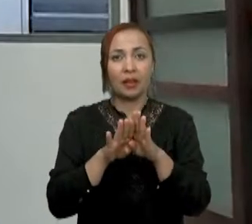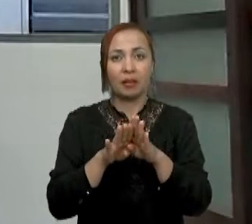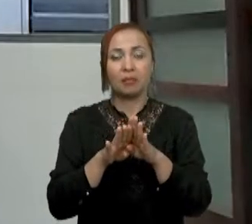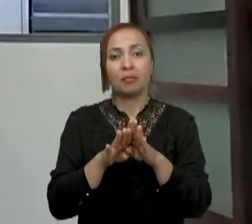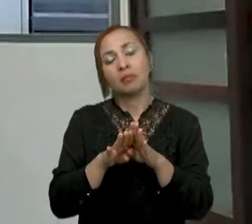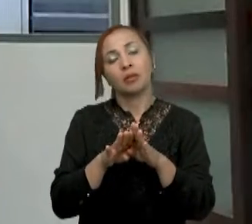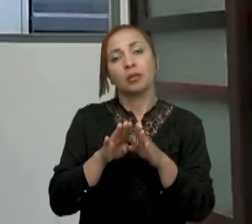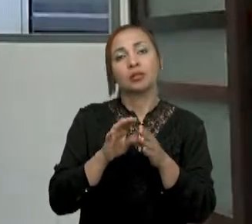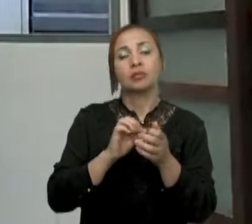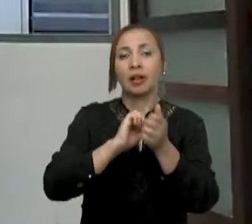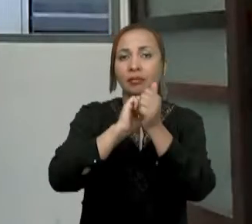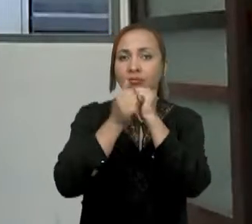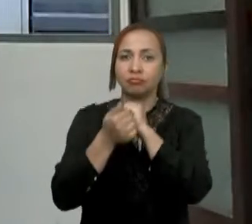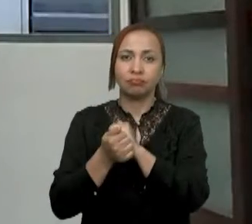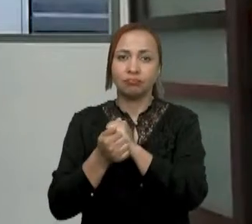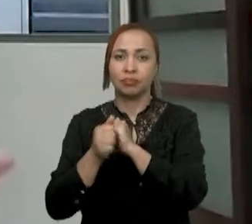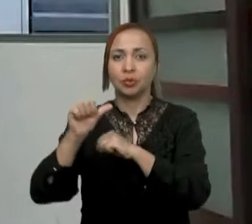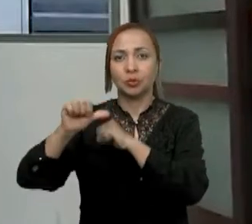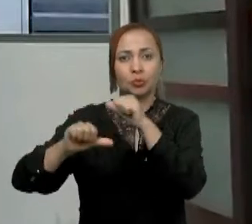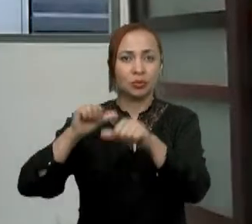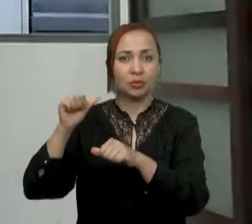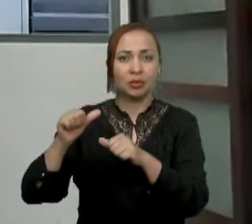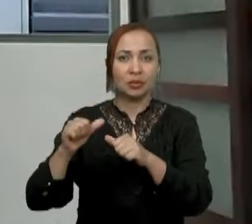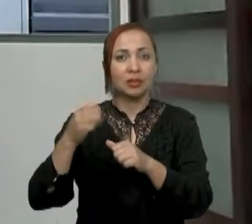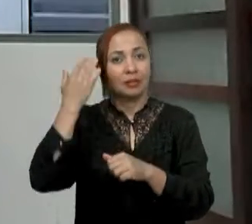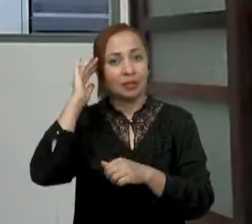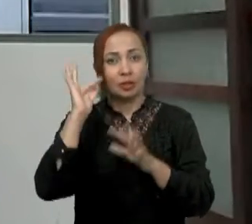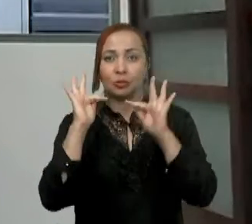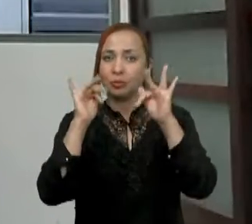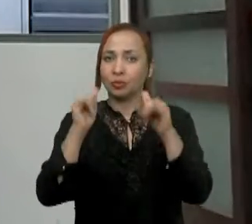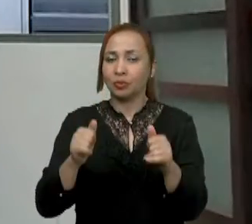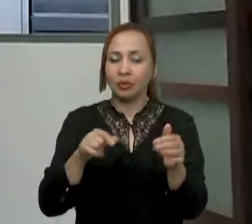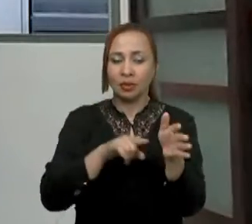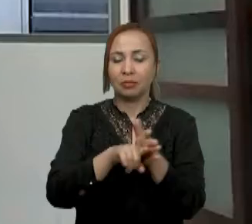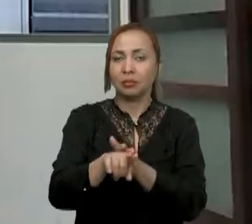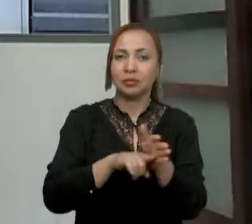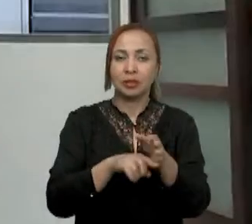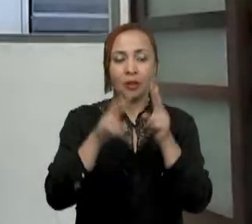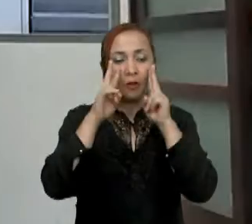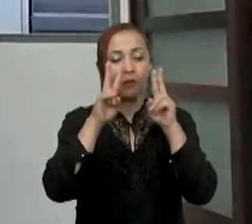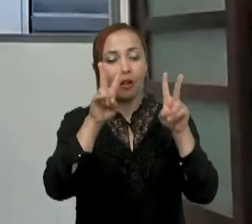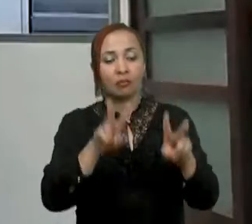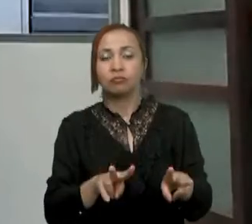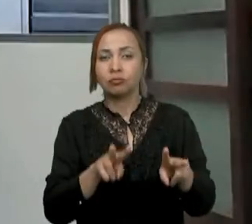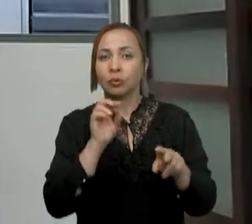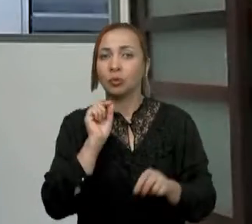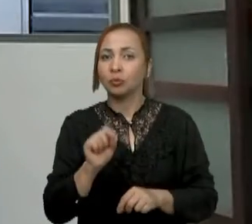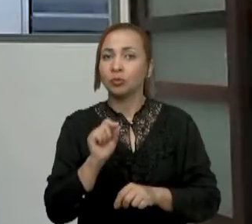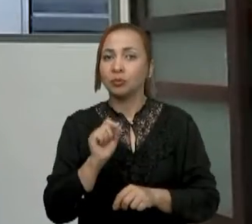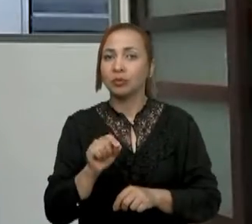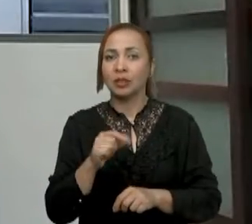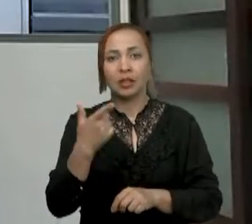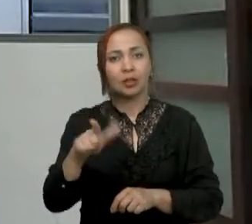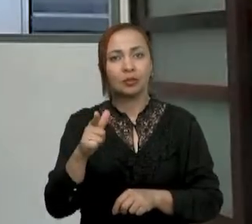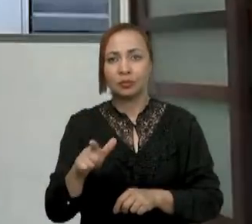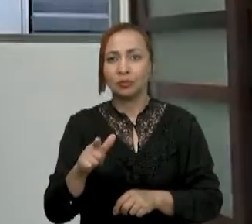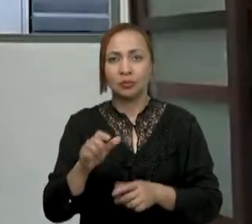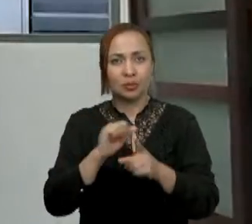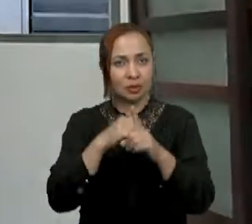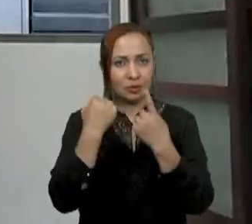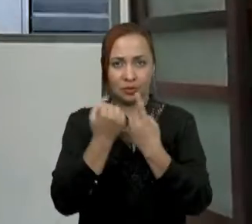associado ao hábito alimentar né E como conclusão na nossa pesquisa nós ficamos que